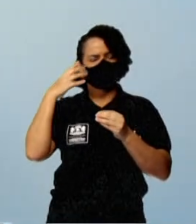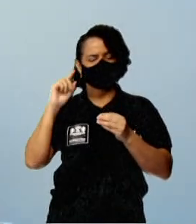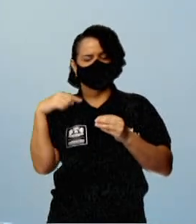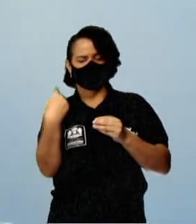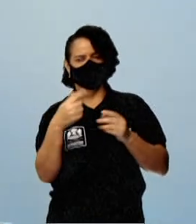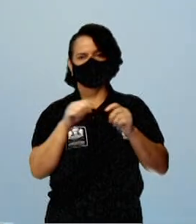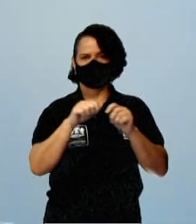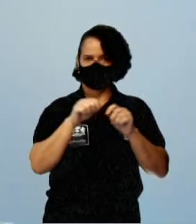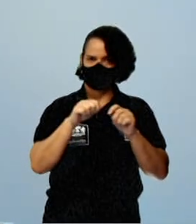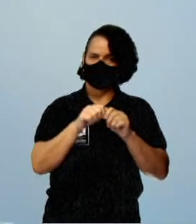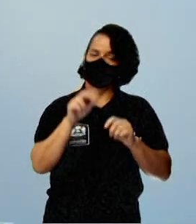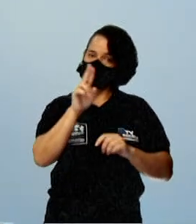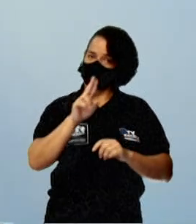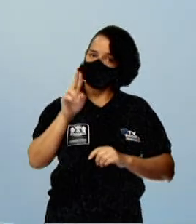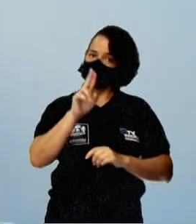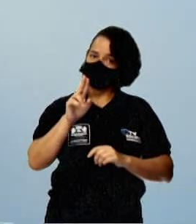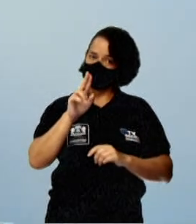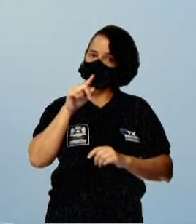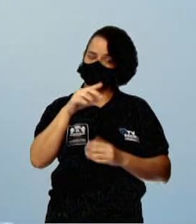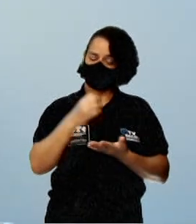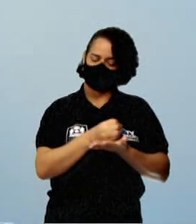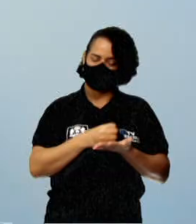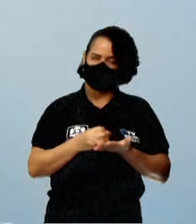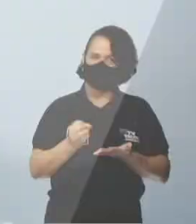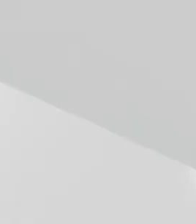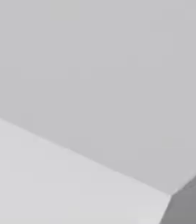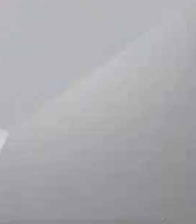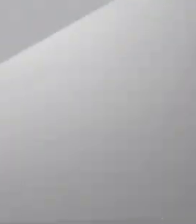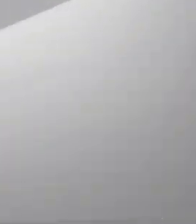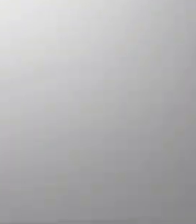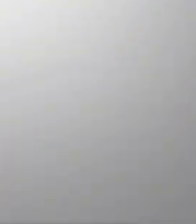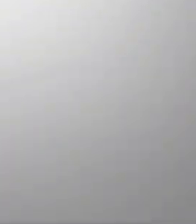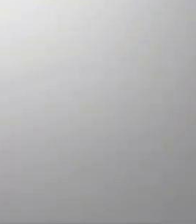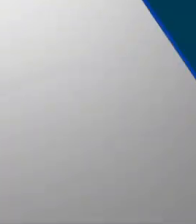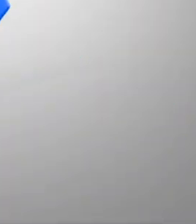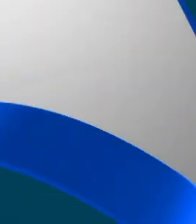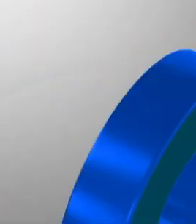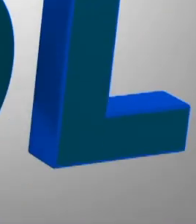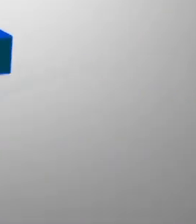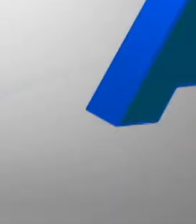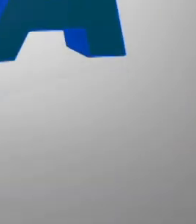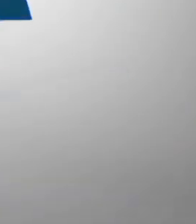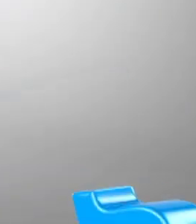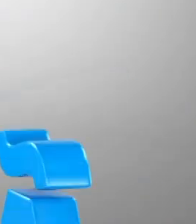que a gente compôs usando esses dados musicados. Obrigado.